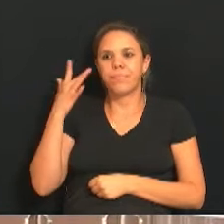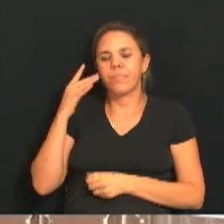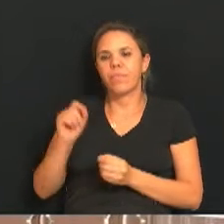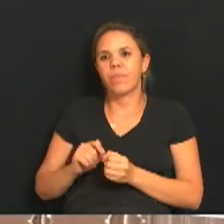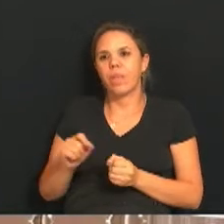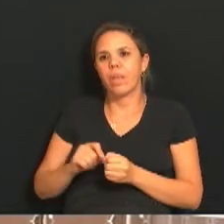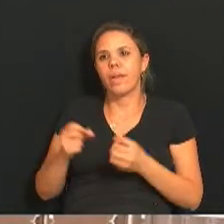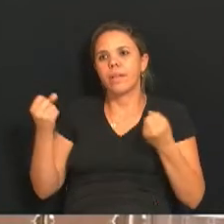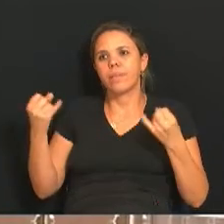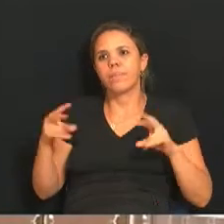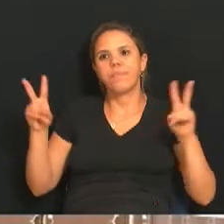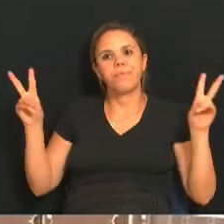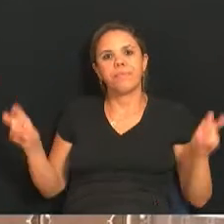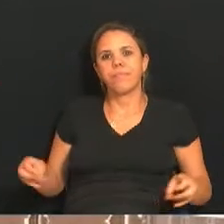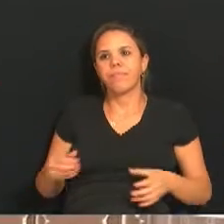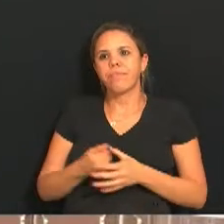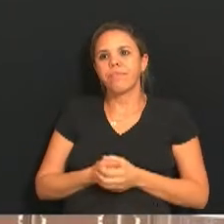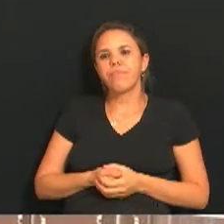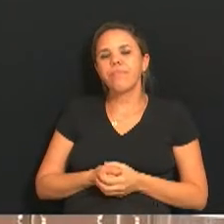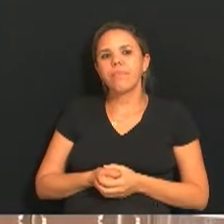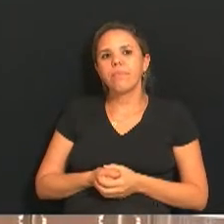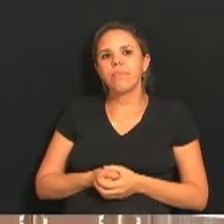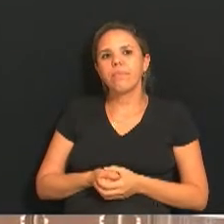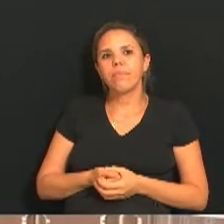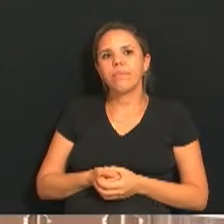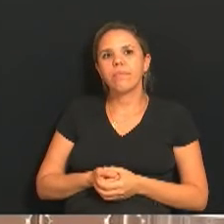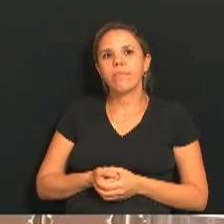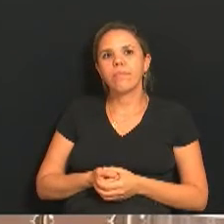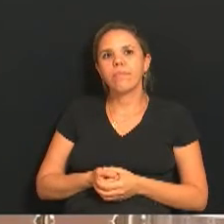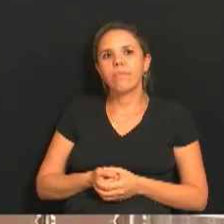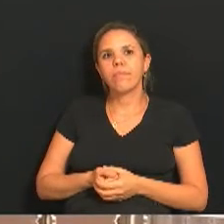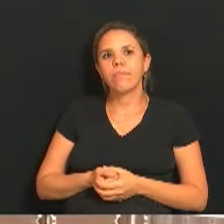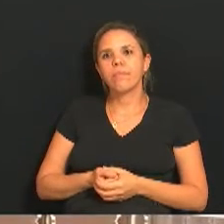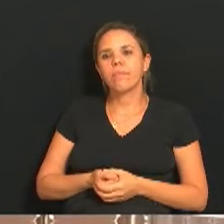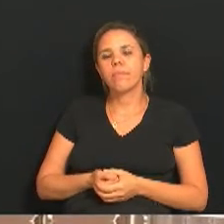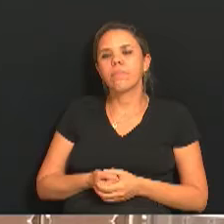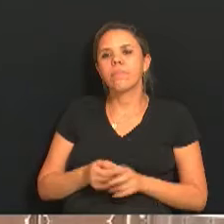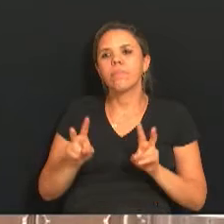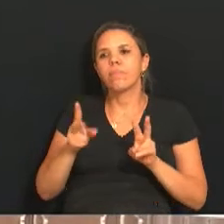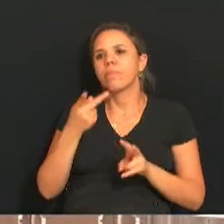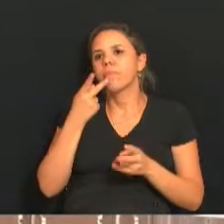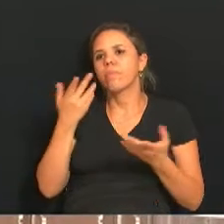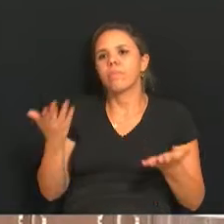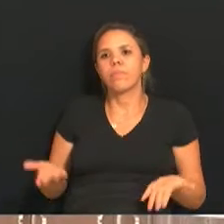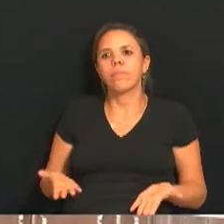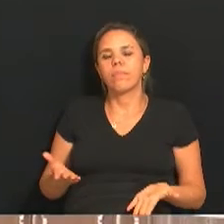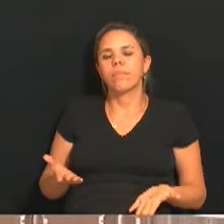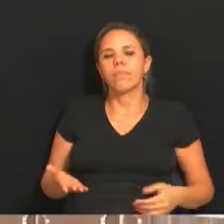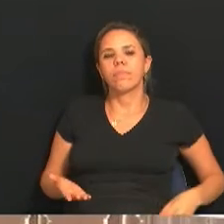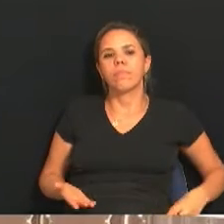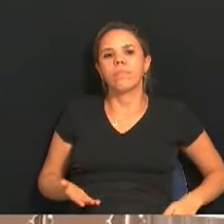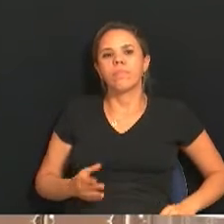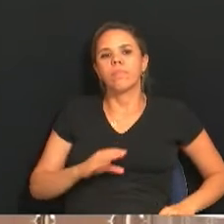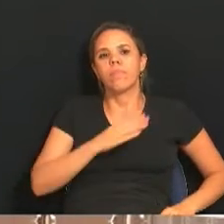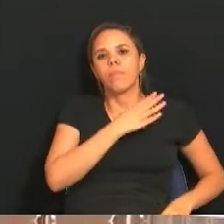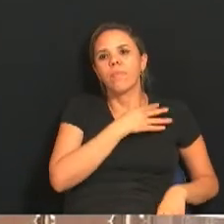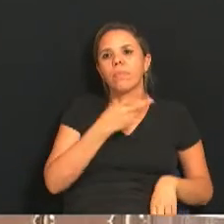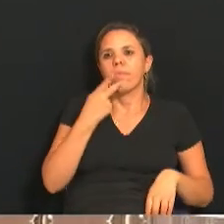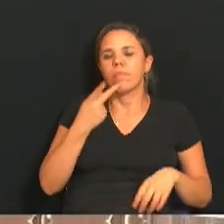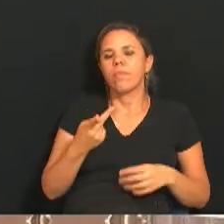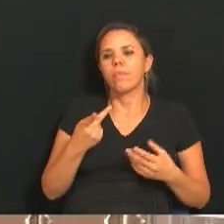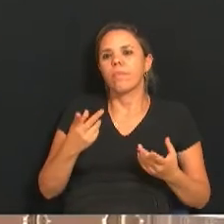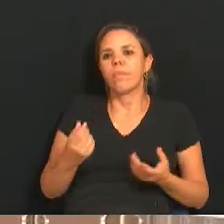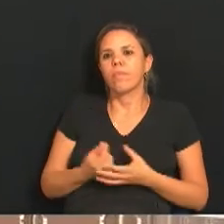comentário a respeito disso. E a visão, eu até falo, o Coronel Augusto está aqui, eu até digo que